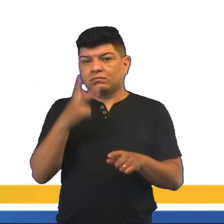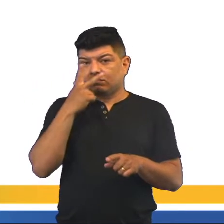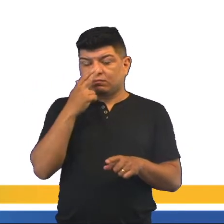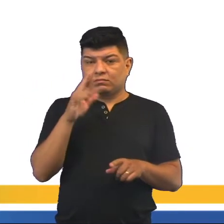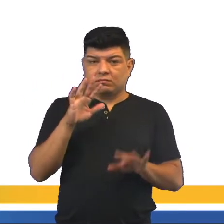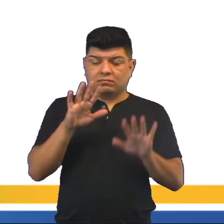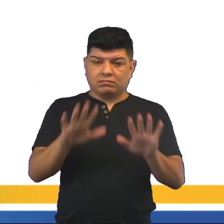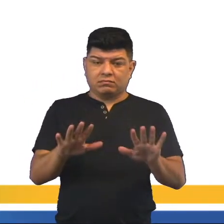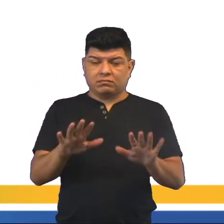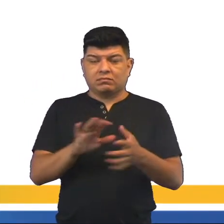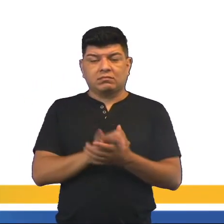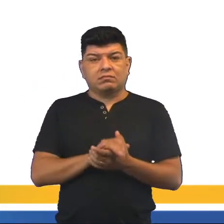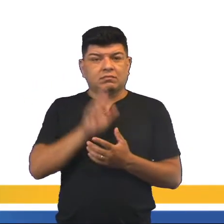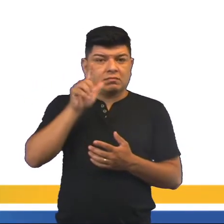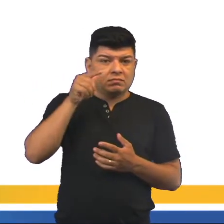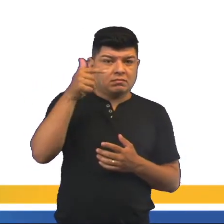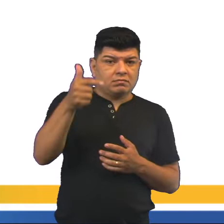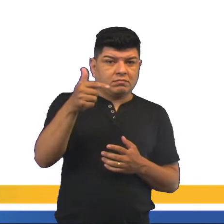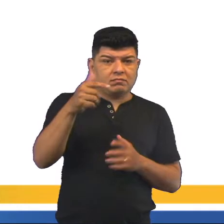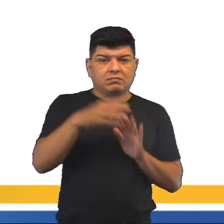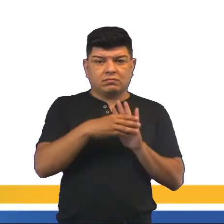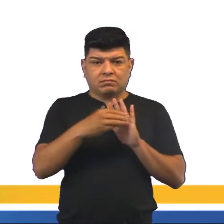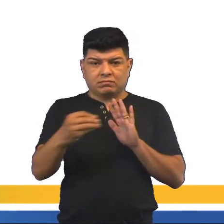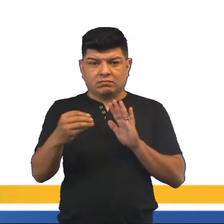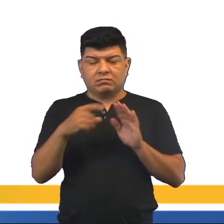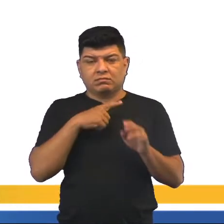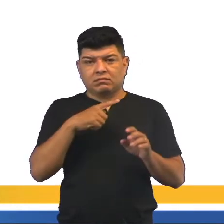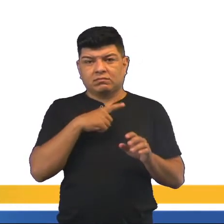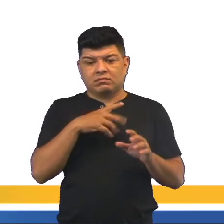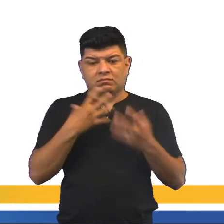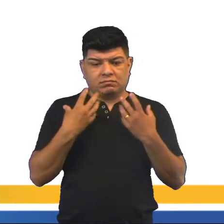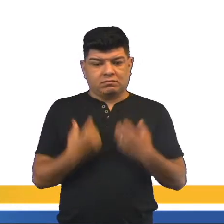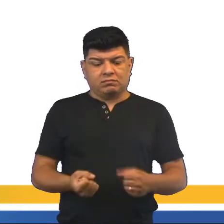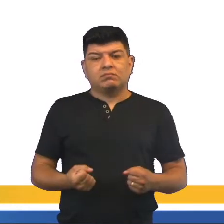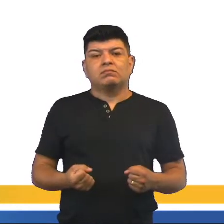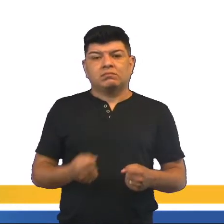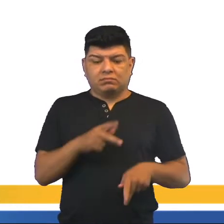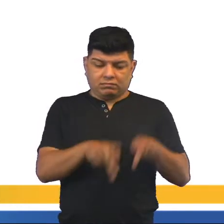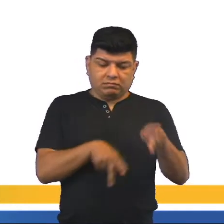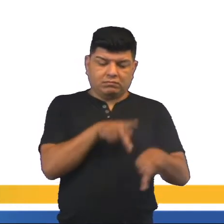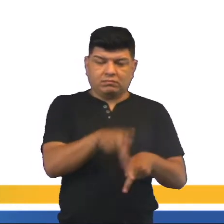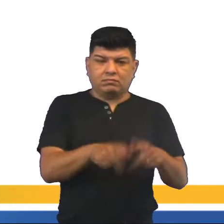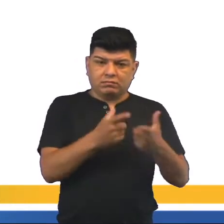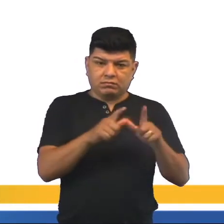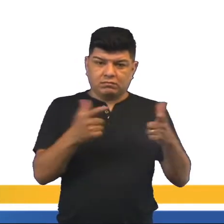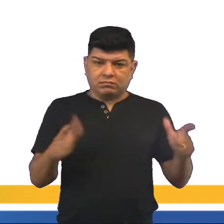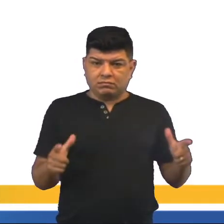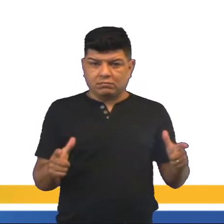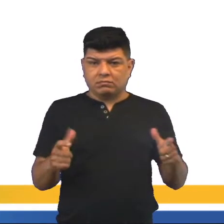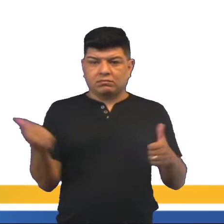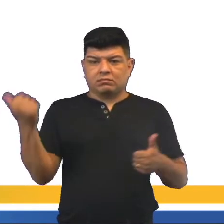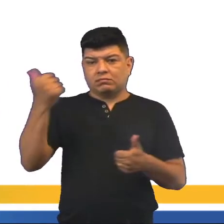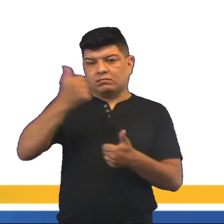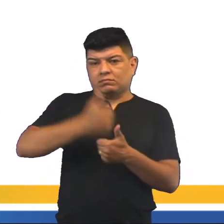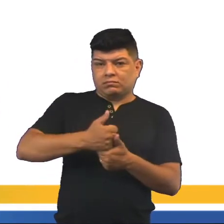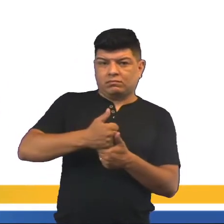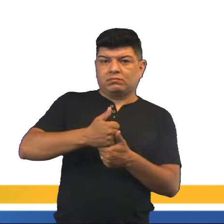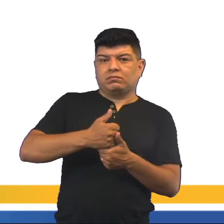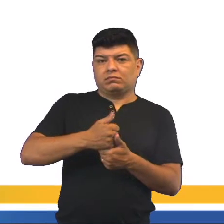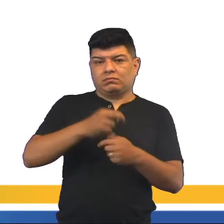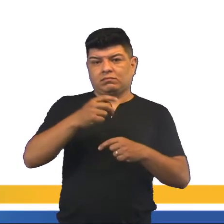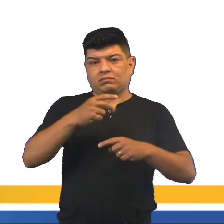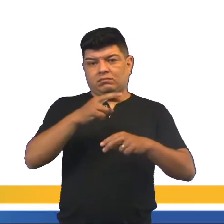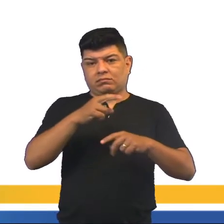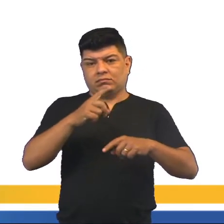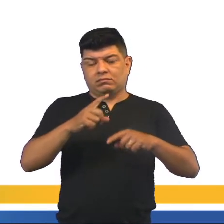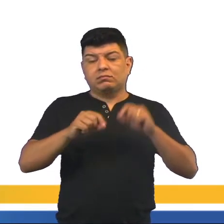em outros casos, a marca coreografia tenha assumido tamanha popularidade que substituiu o